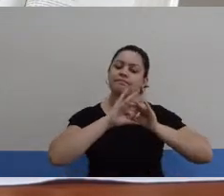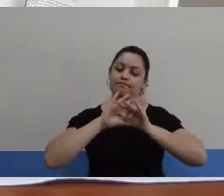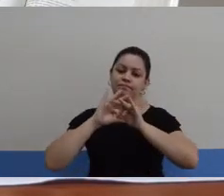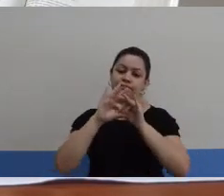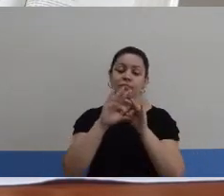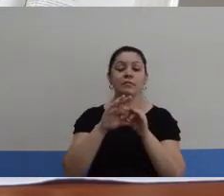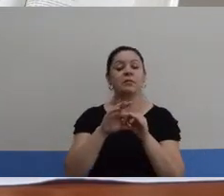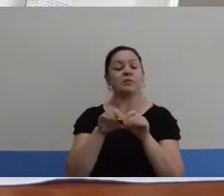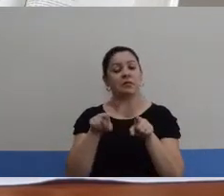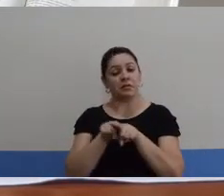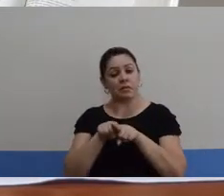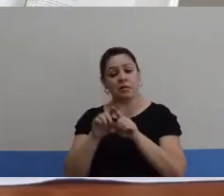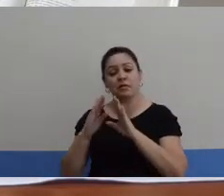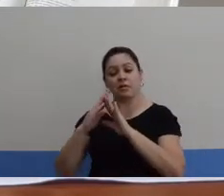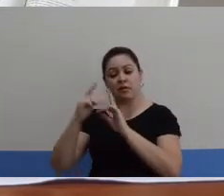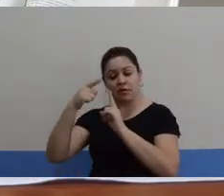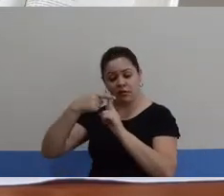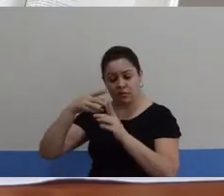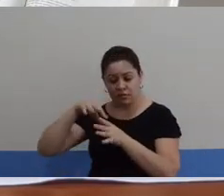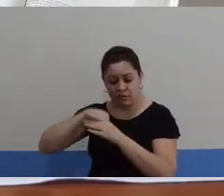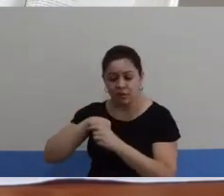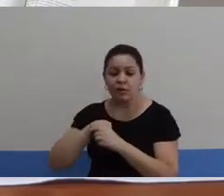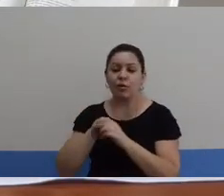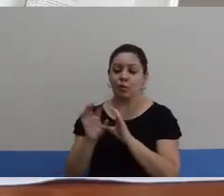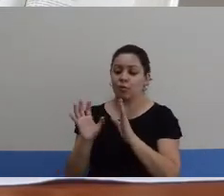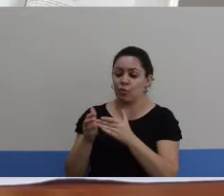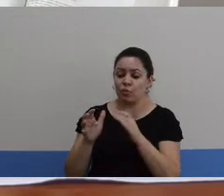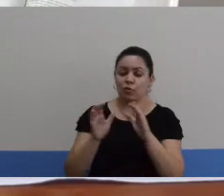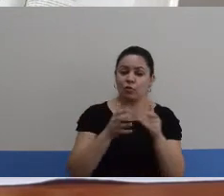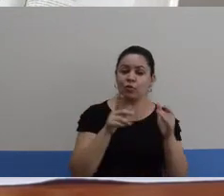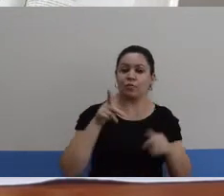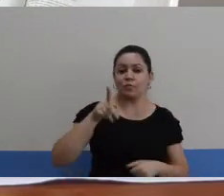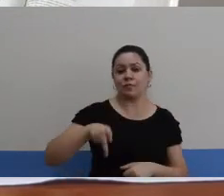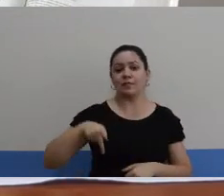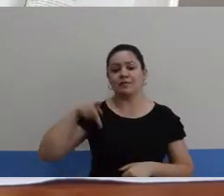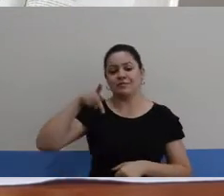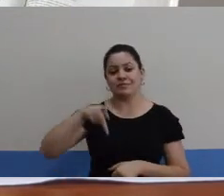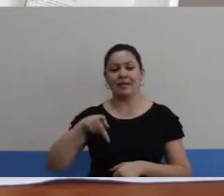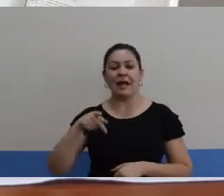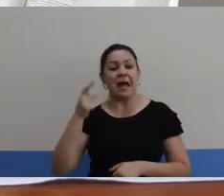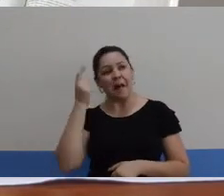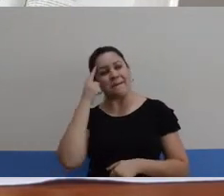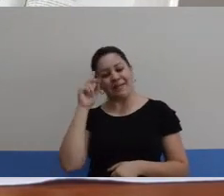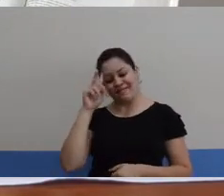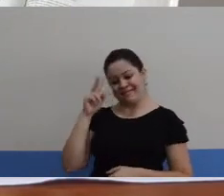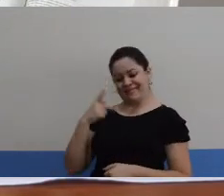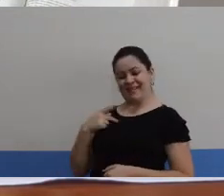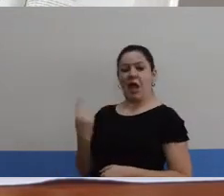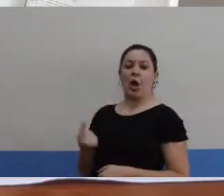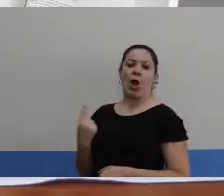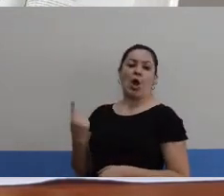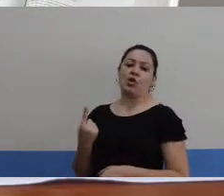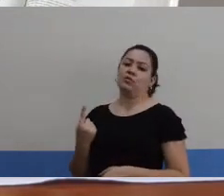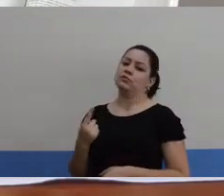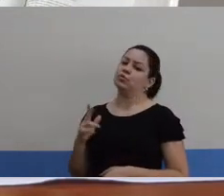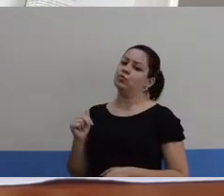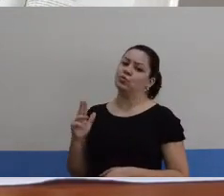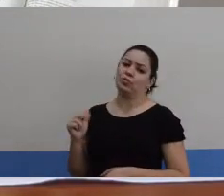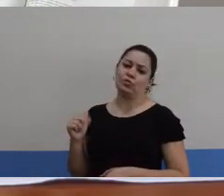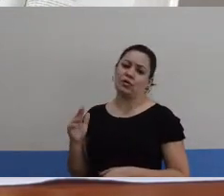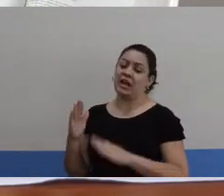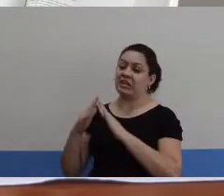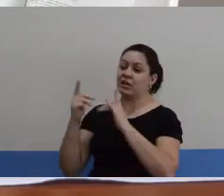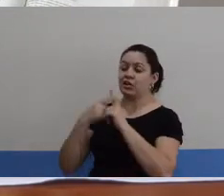nossos movimentos pastorais, grupos. Ninguém pensa sozinho e faz a igreja